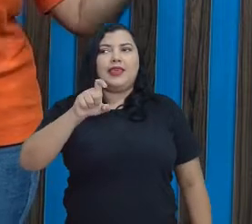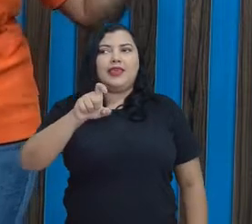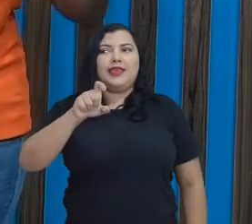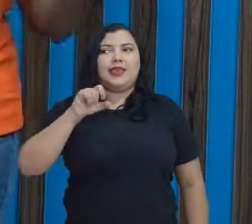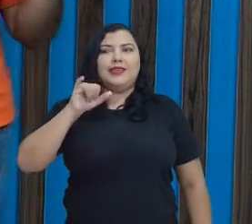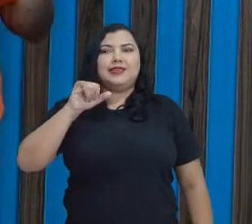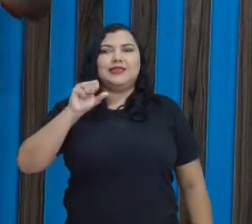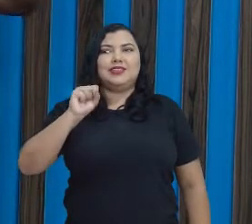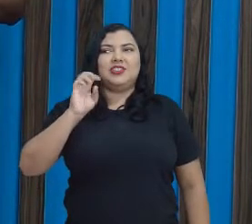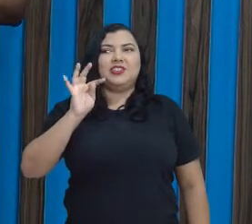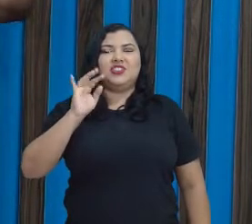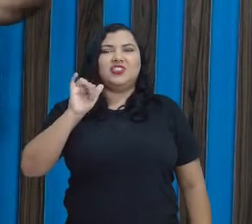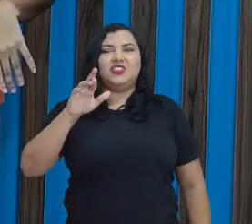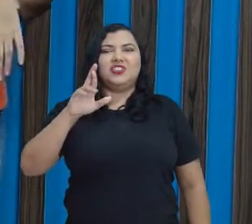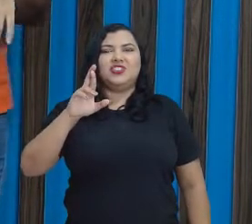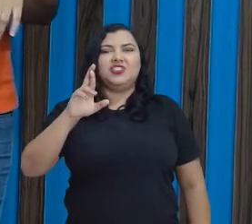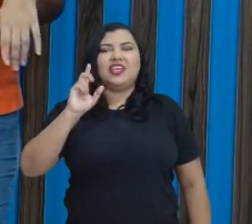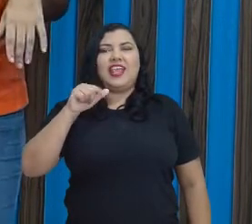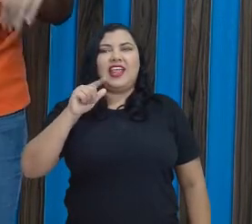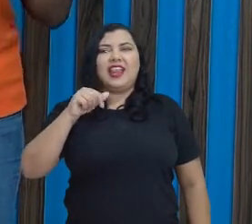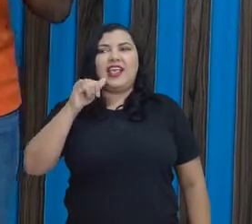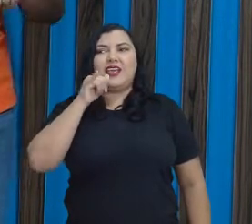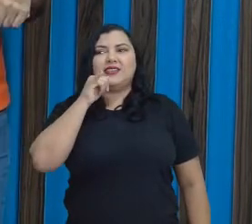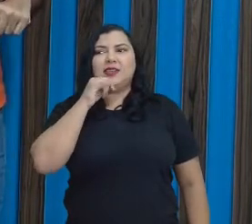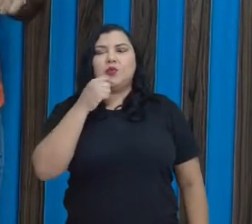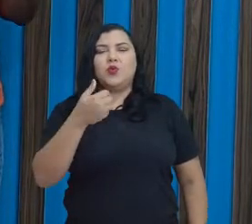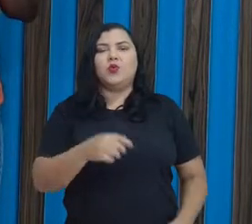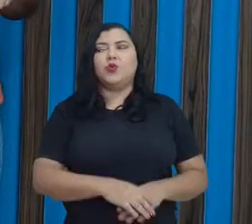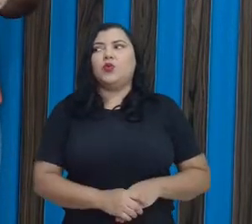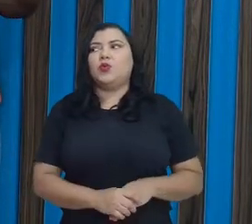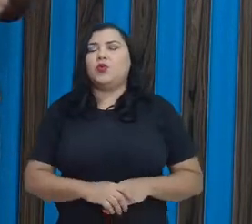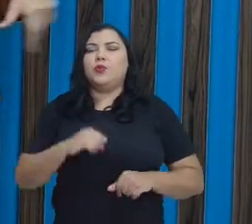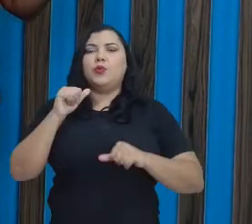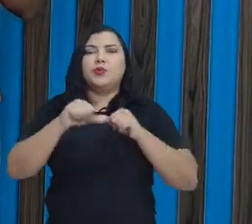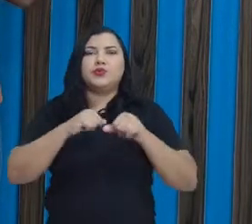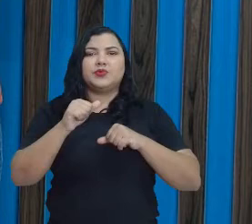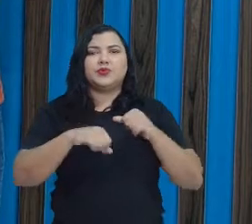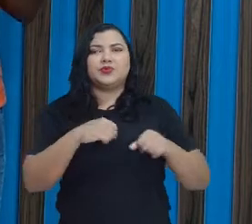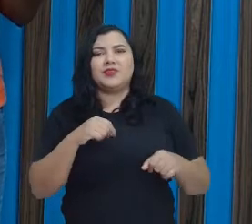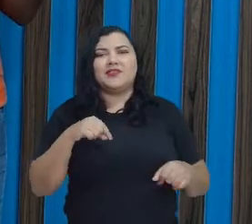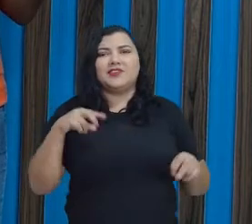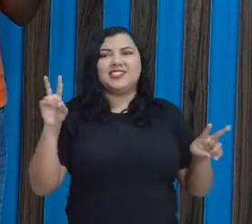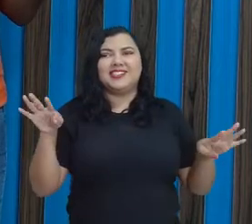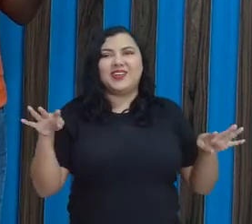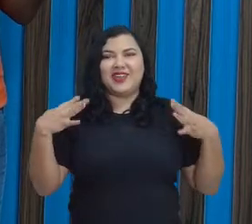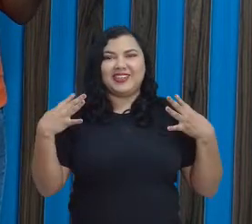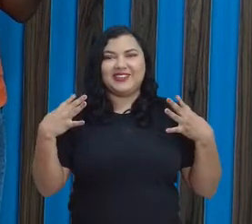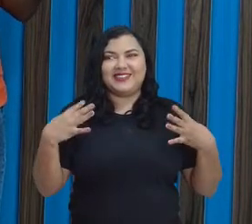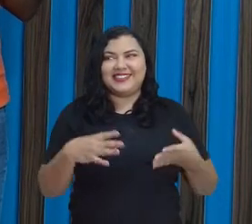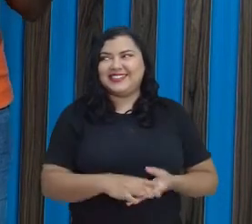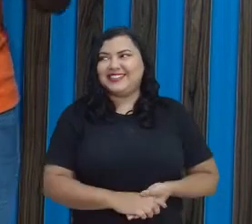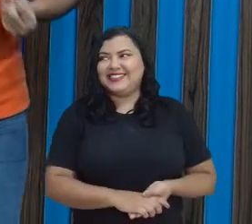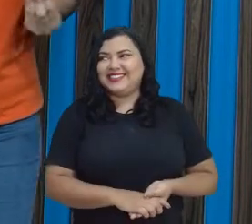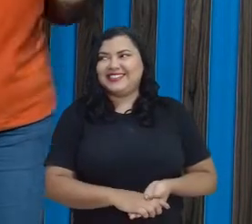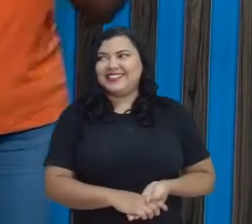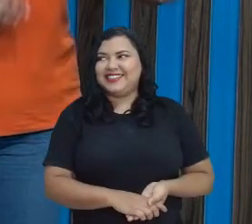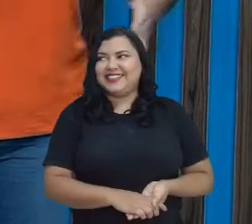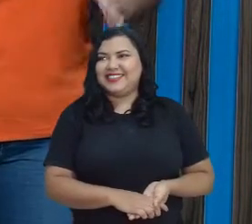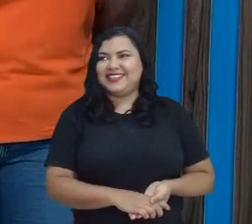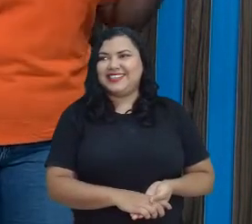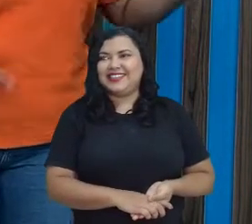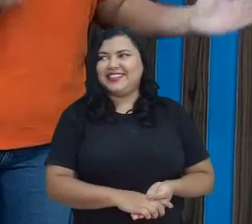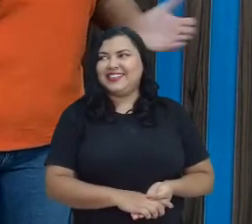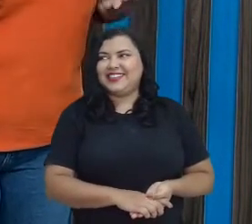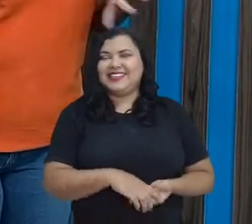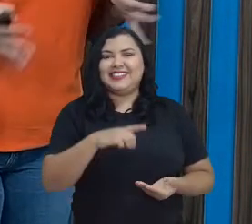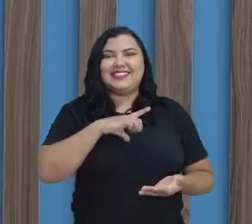E aí vocês podem fazer aí esse truque. Não é mesmo, professora Sim, Adriana, que você está olhando para mim com esta carinha? Temos